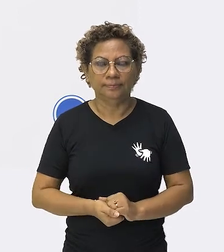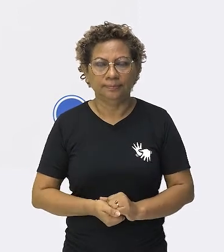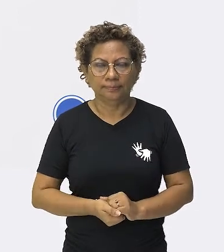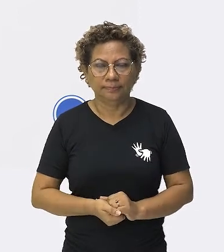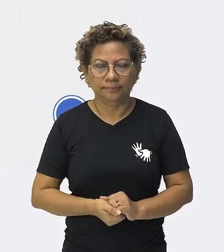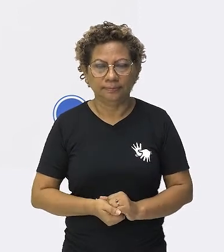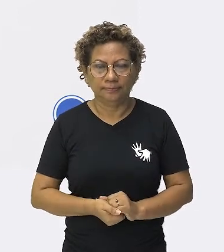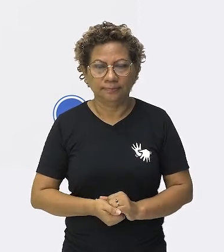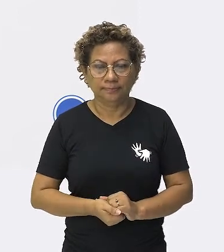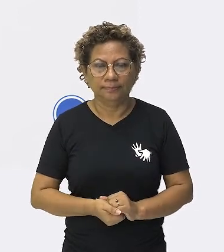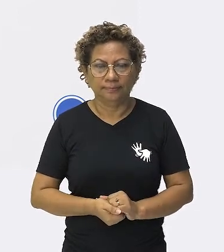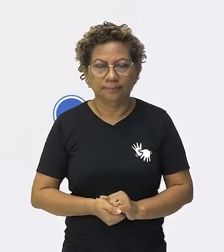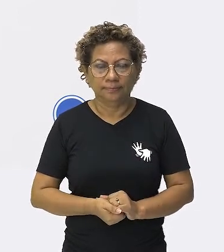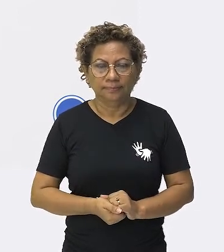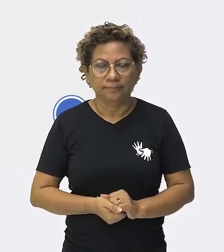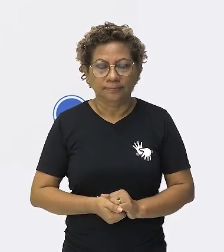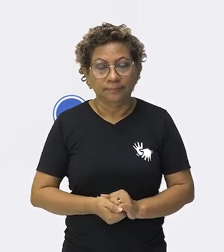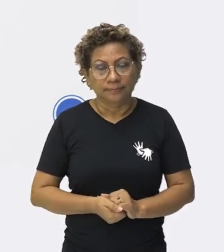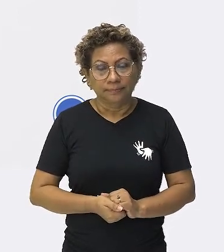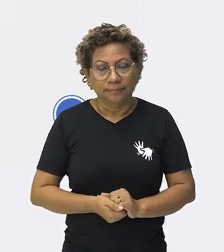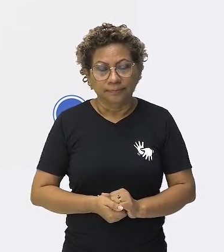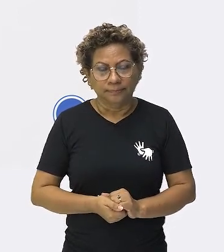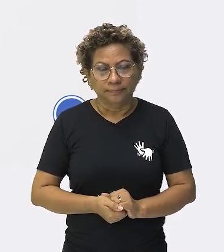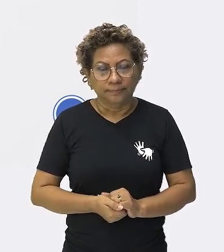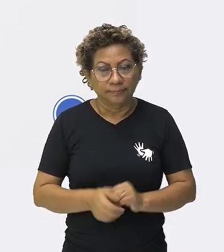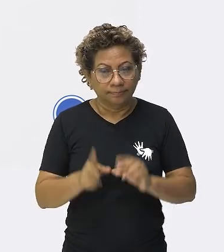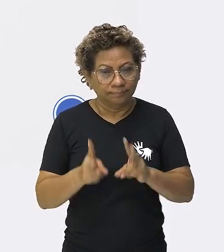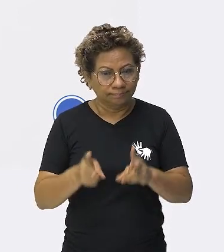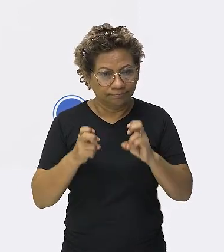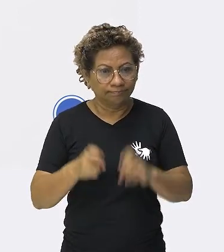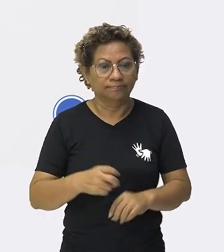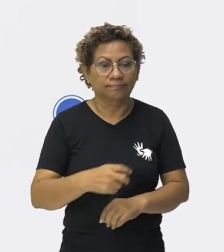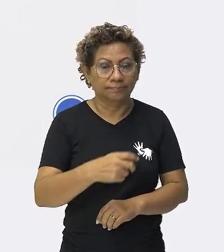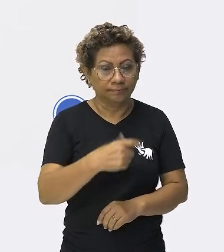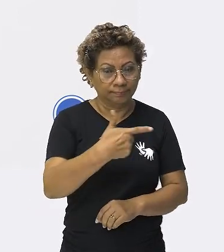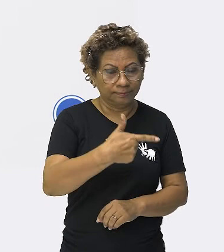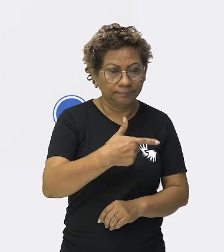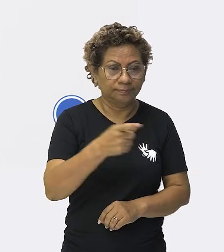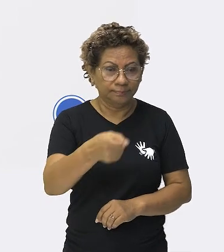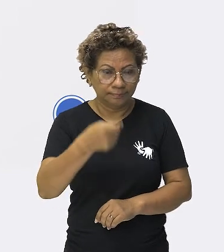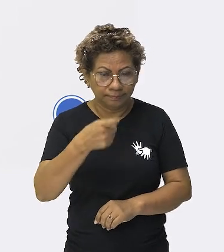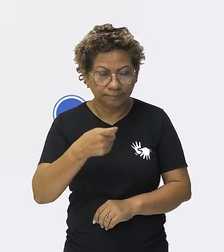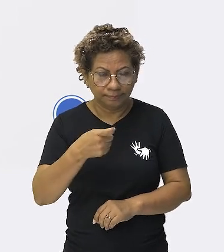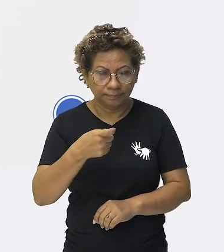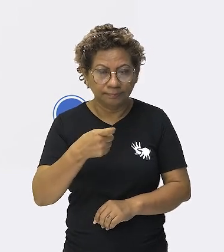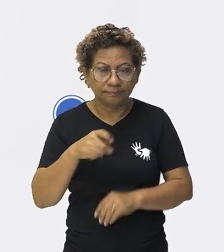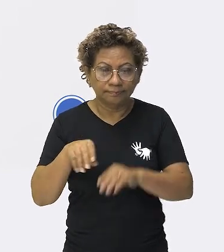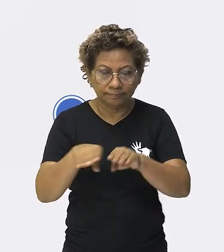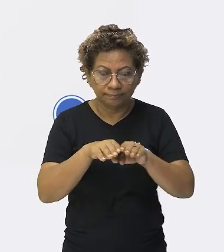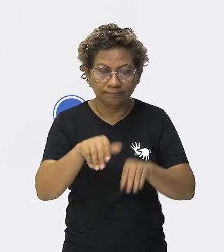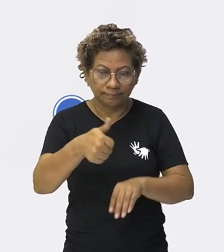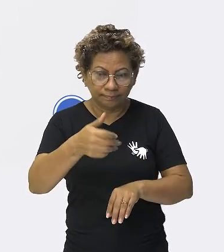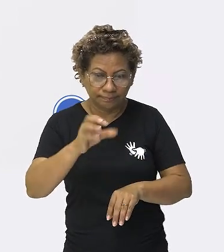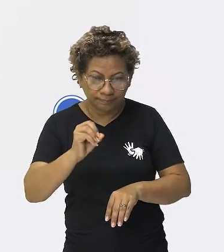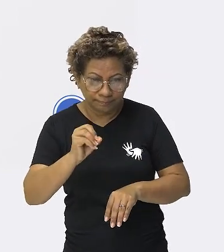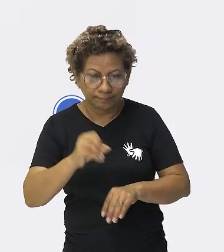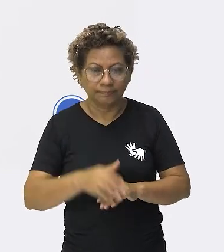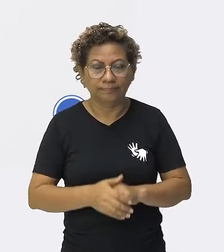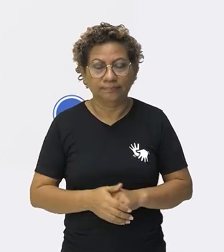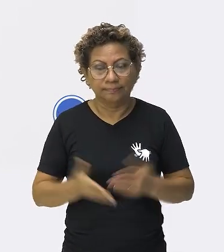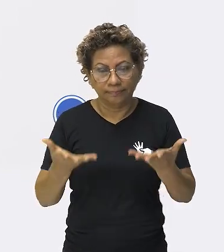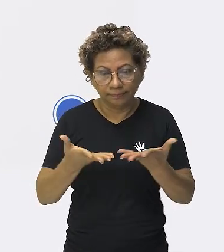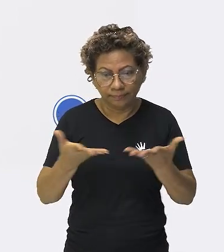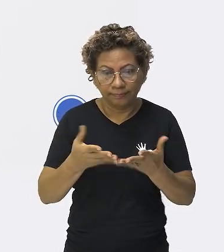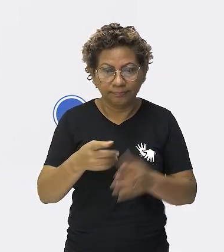Tanto o primeiro membro quanto o segundo membro por menos 1, todos os valores vão ficar positivos, ok? E aí, x